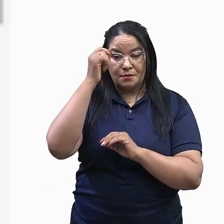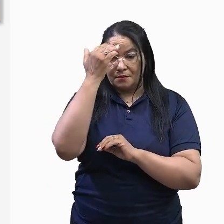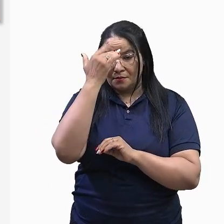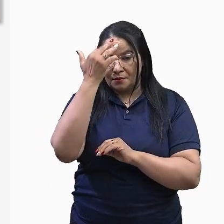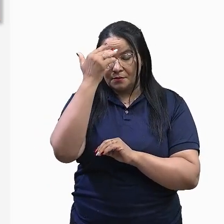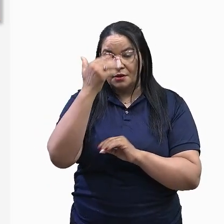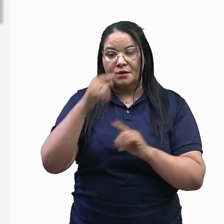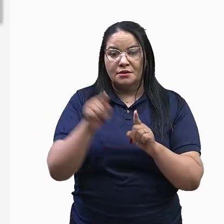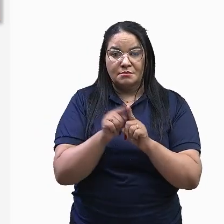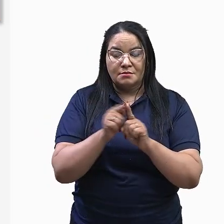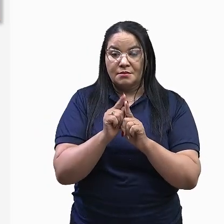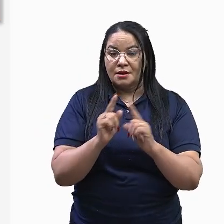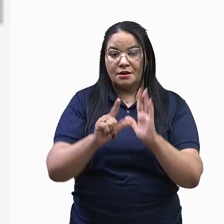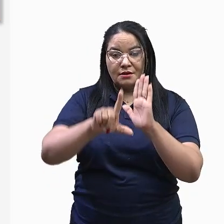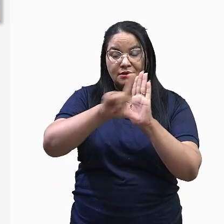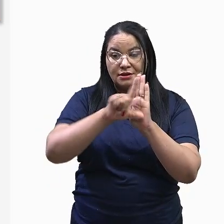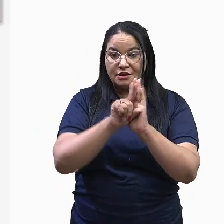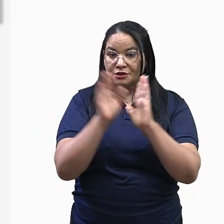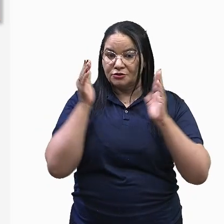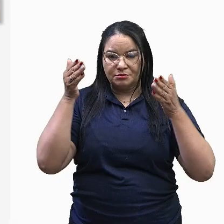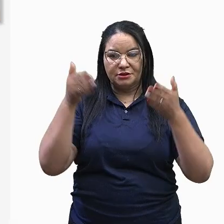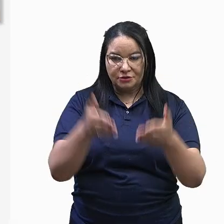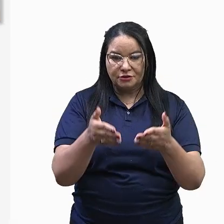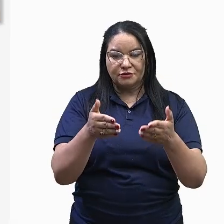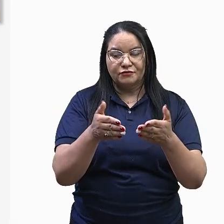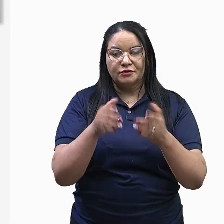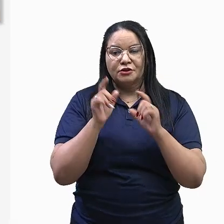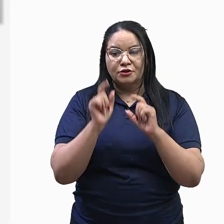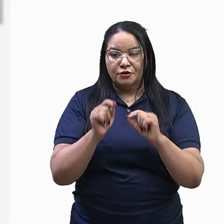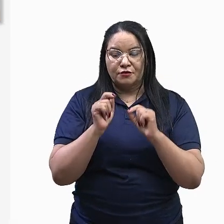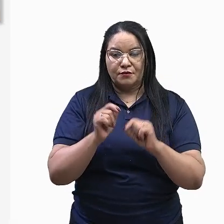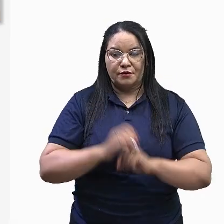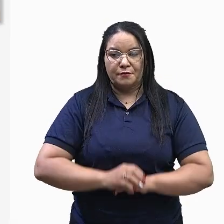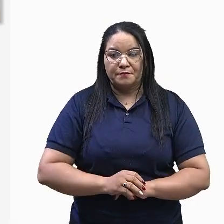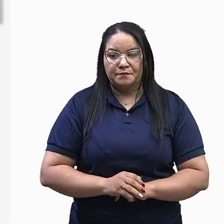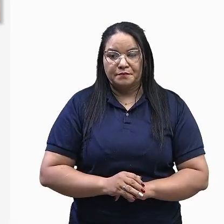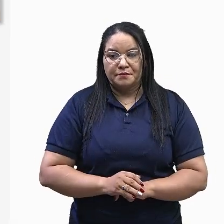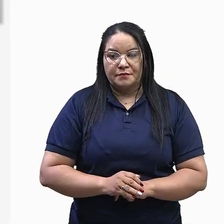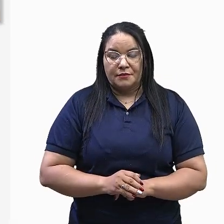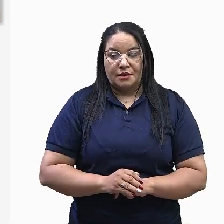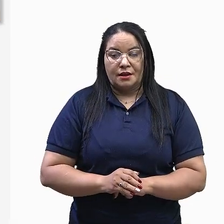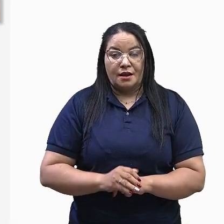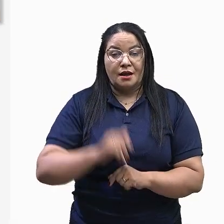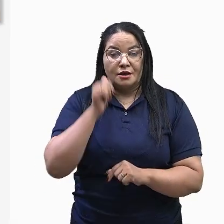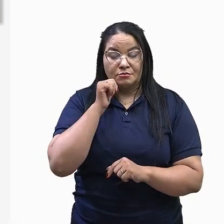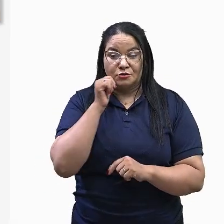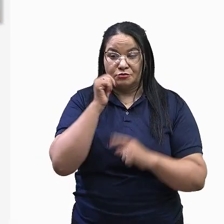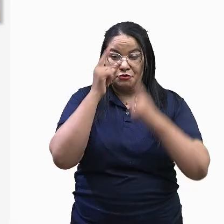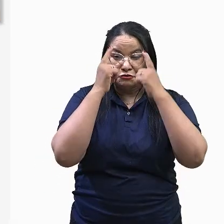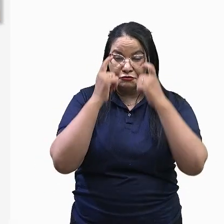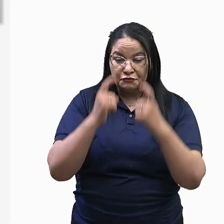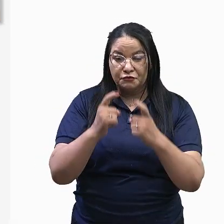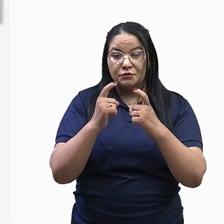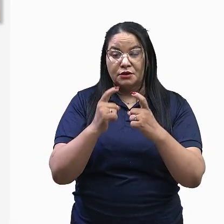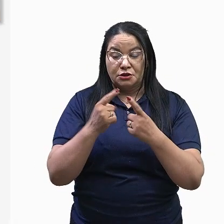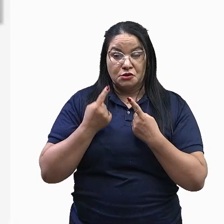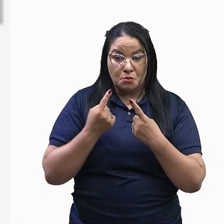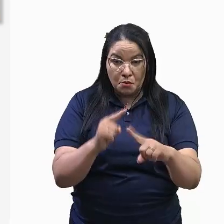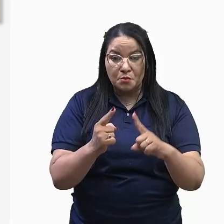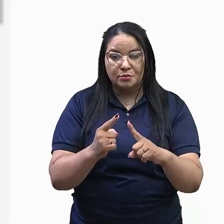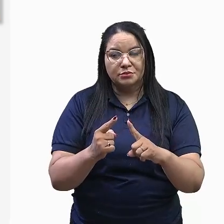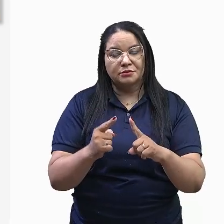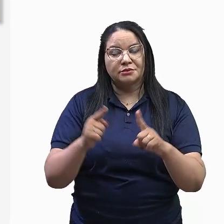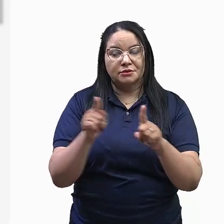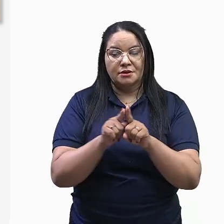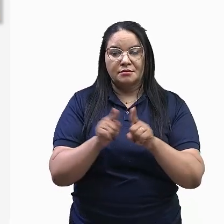lei específica, né, que trata da violência contra a mulher. Então, ela vai